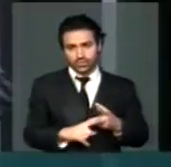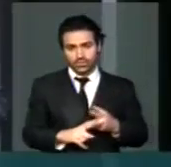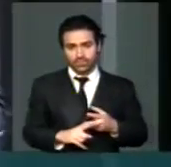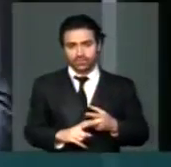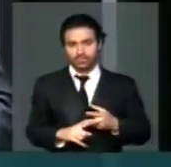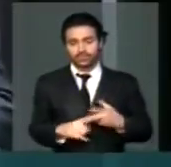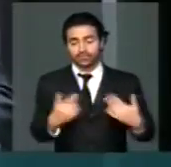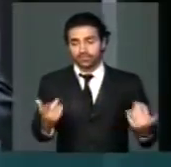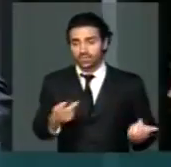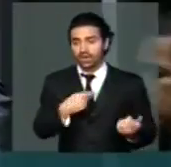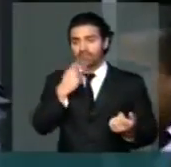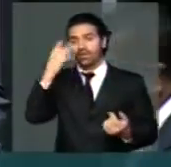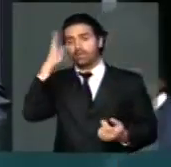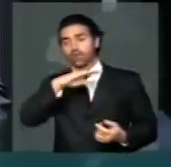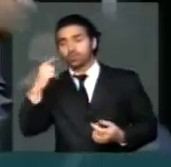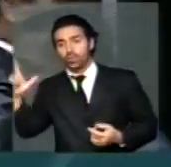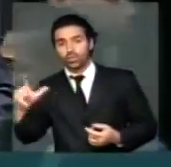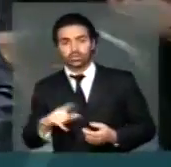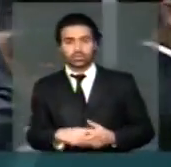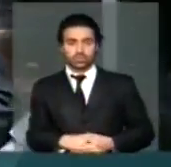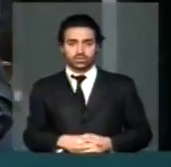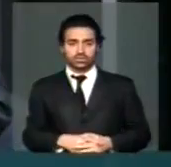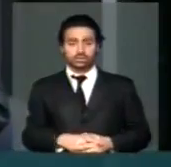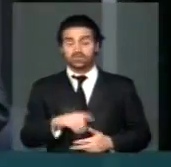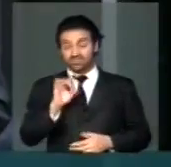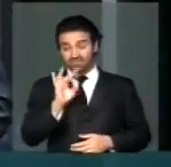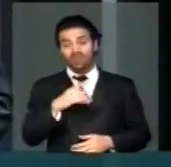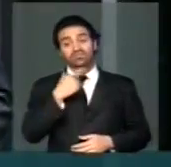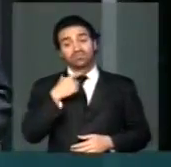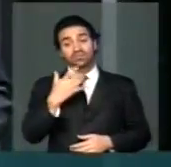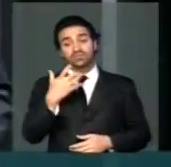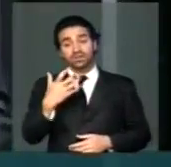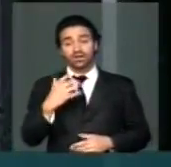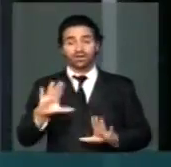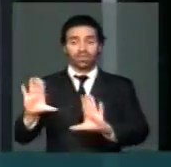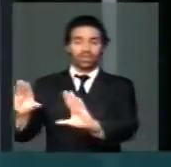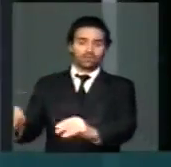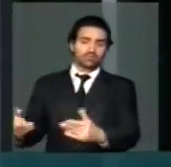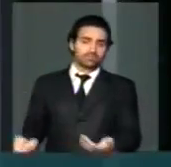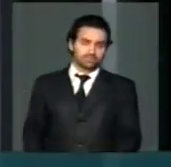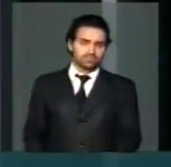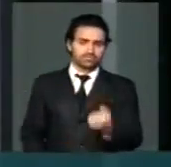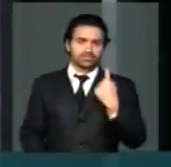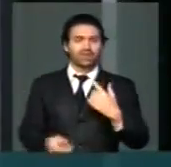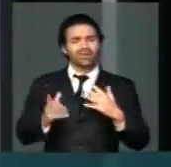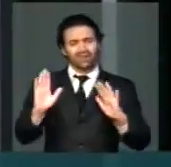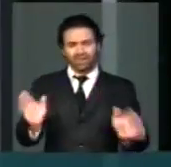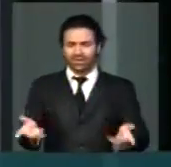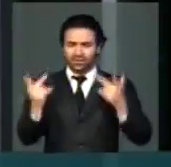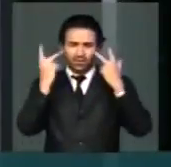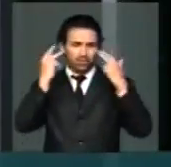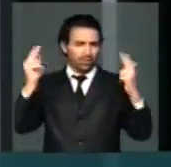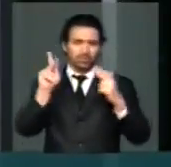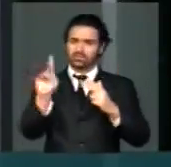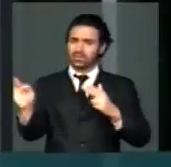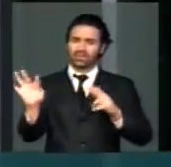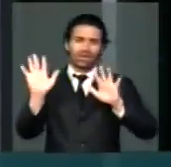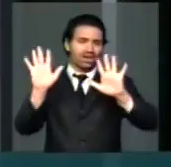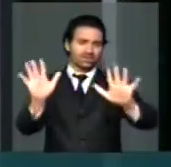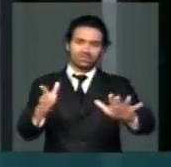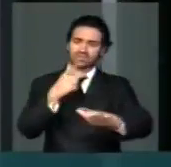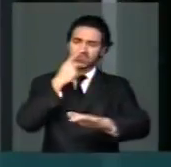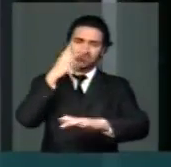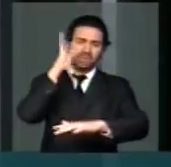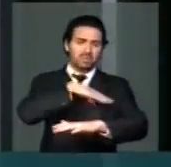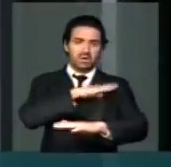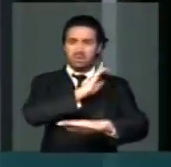aí desqualifica o outro, apenas com a intenção de desmoralizar. Aliás, isso tem sido a atitude do PT com todos